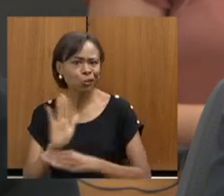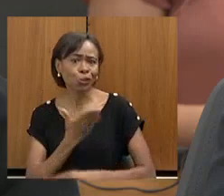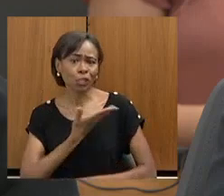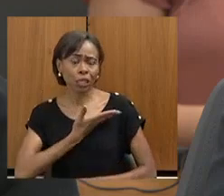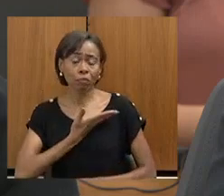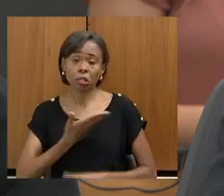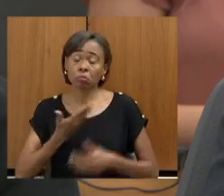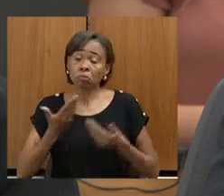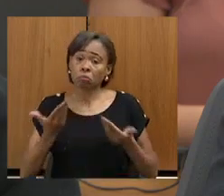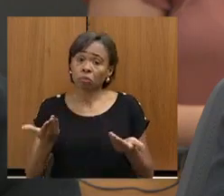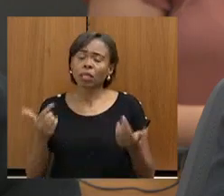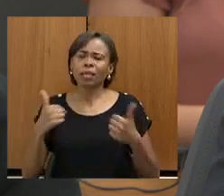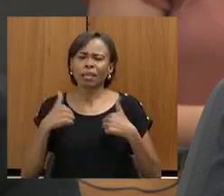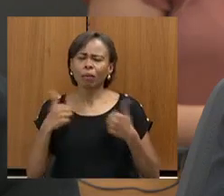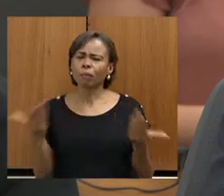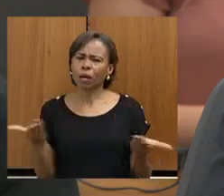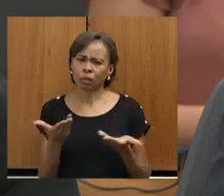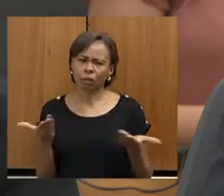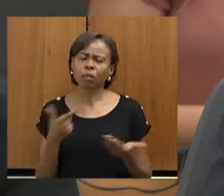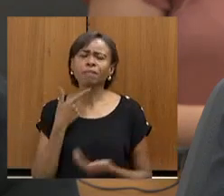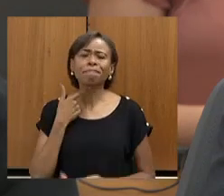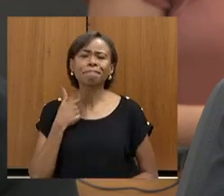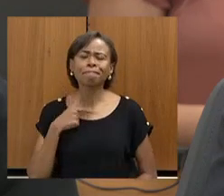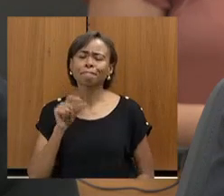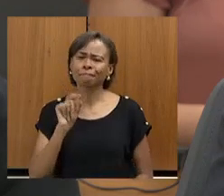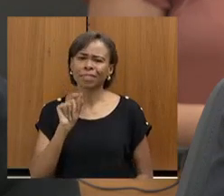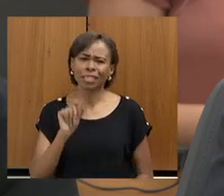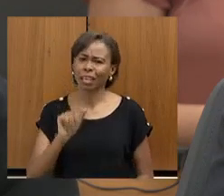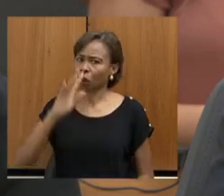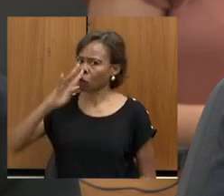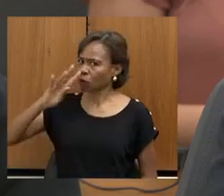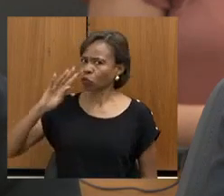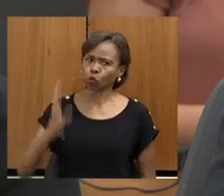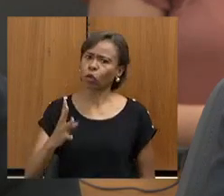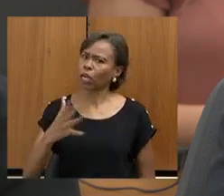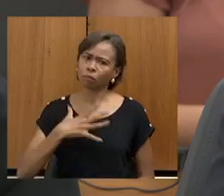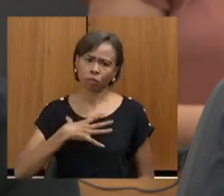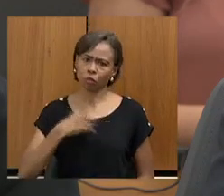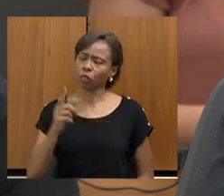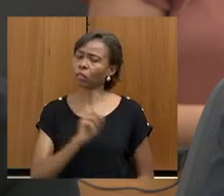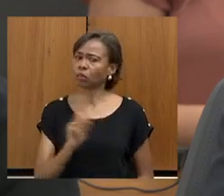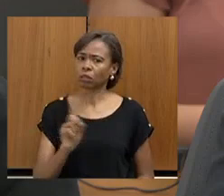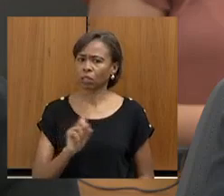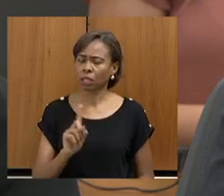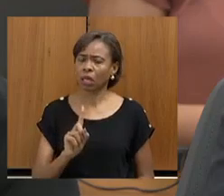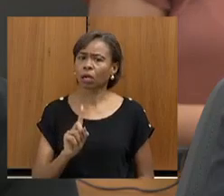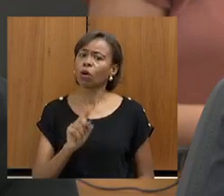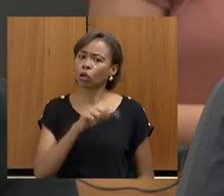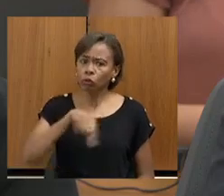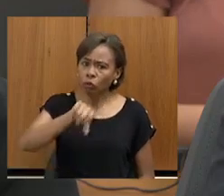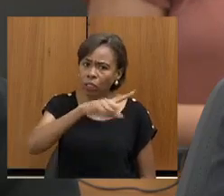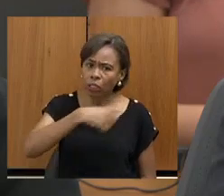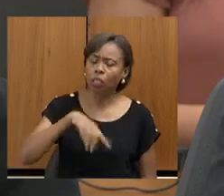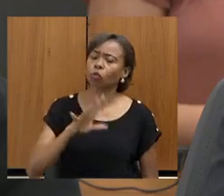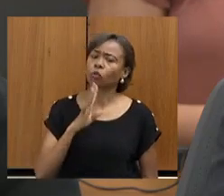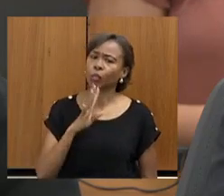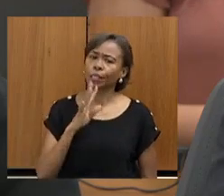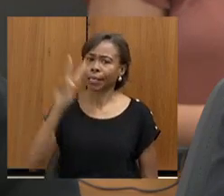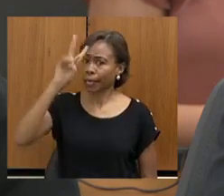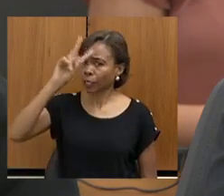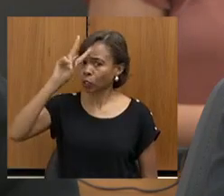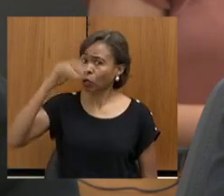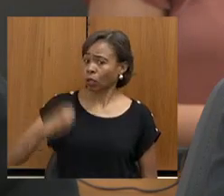desejo momentâneo é que o meu filho não seja julgado sem que conheçam a história dele